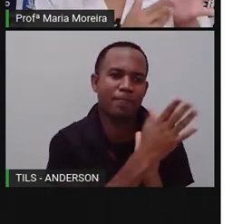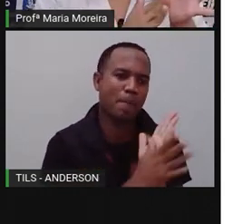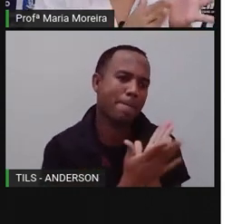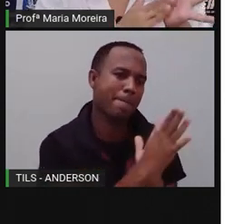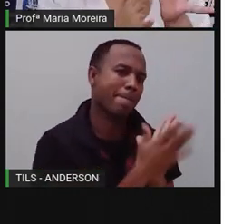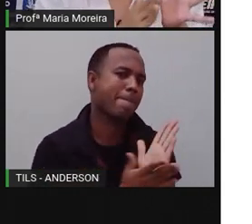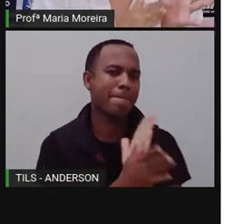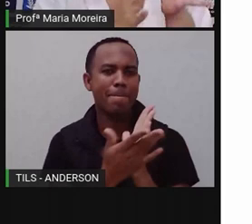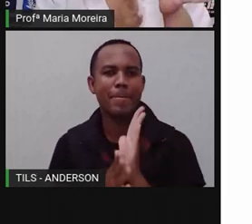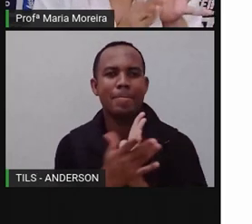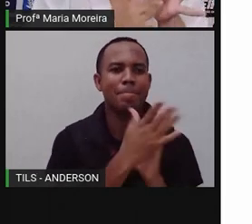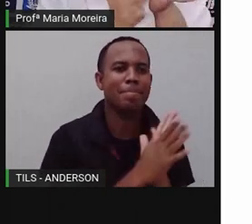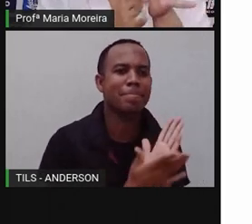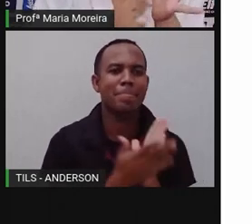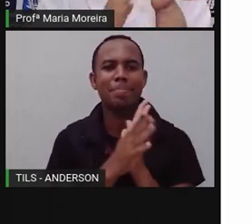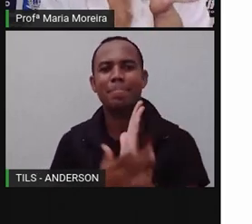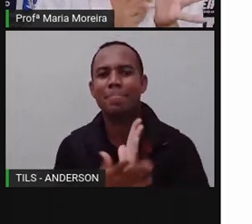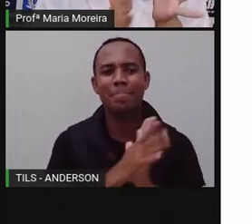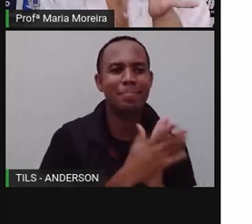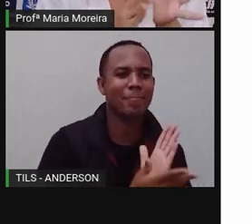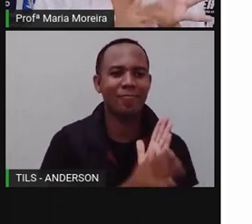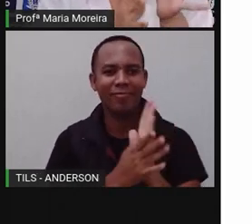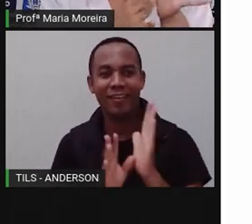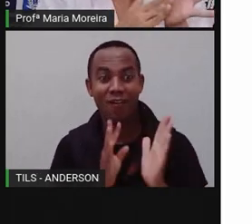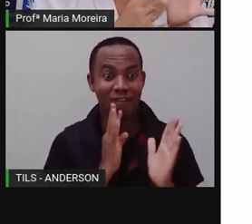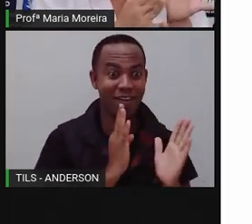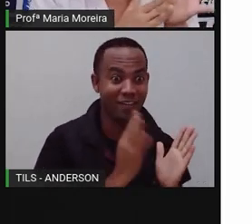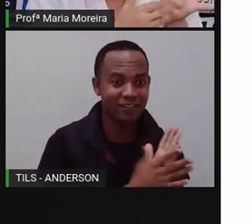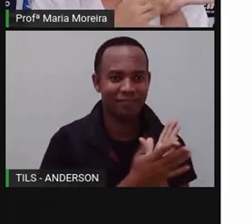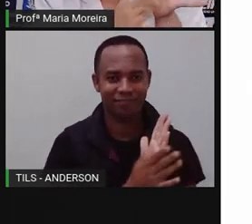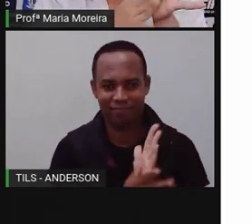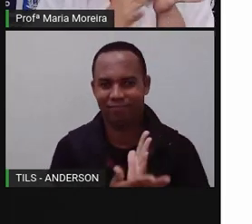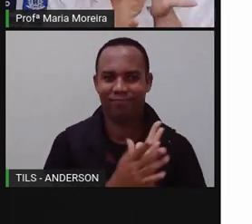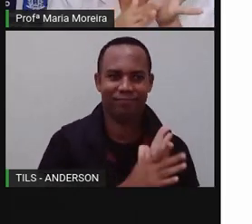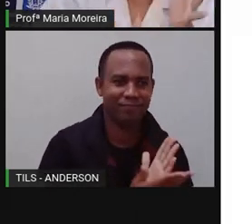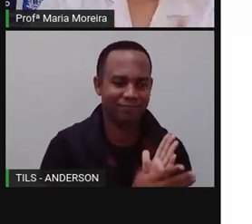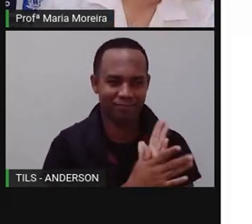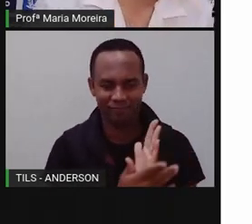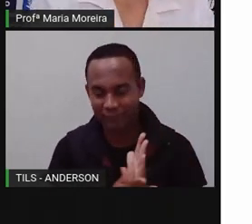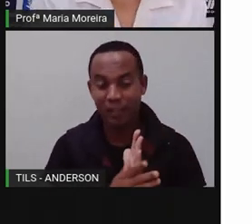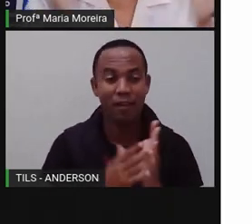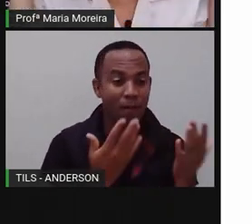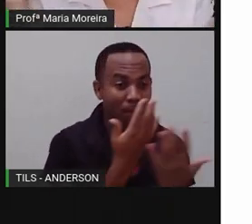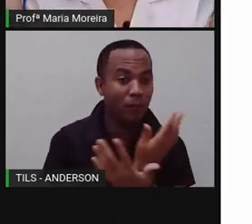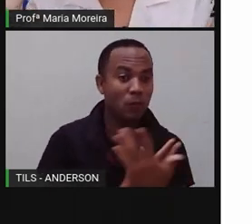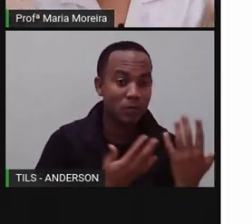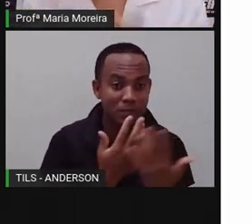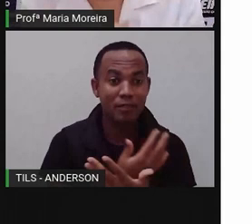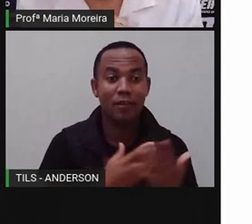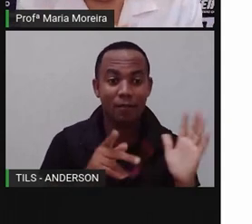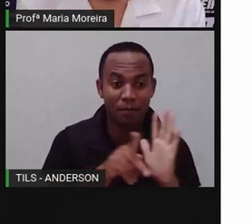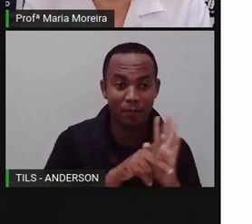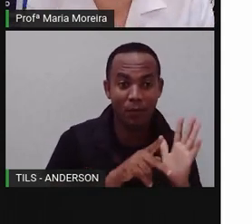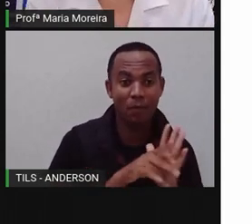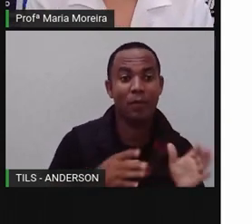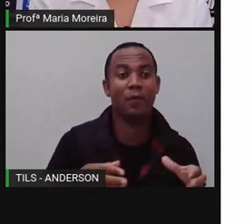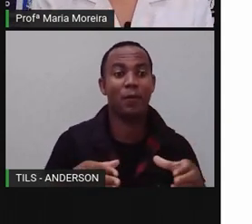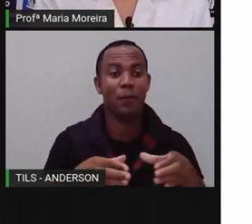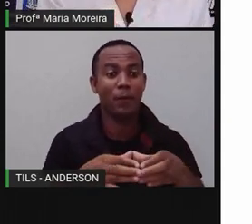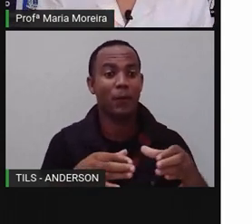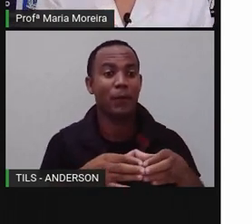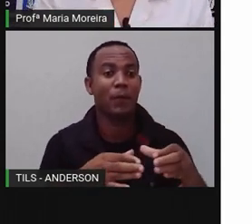Ê, sambador, pega aí sua viola. Ê, sambador. Bom, um beijo para Quixabeira da Matinha,